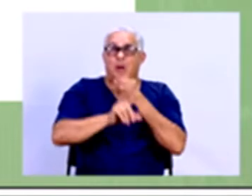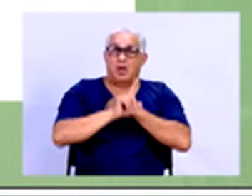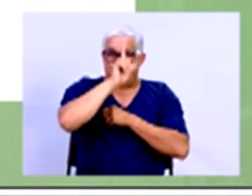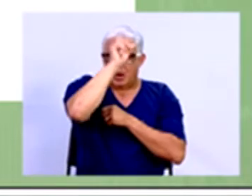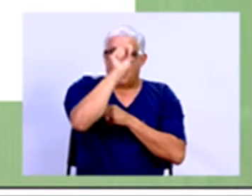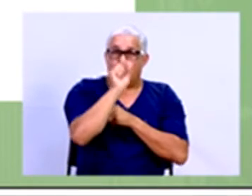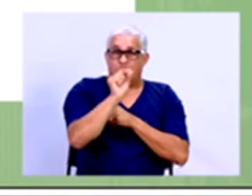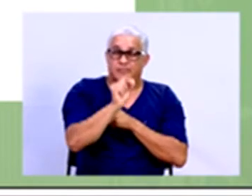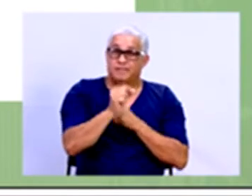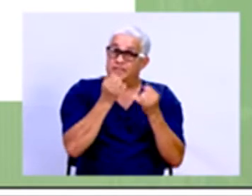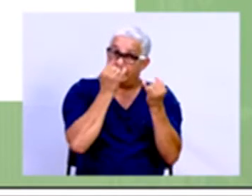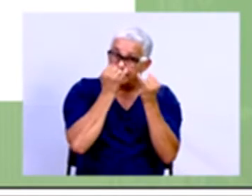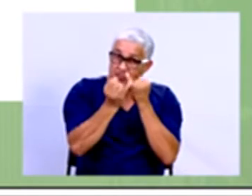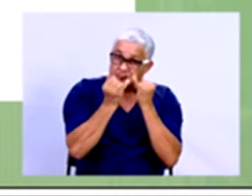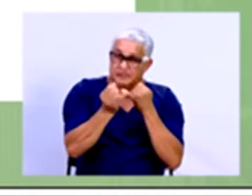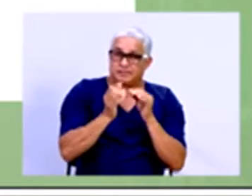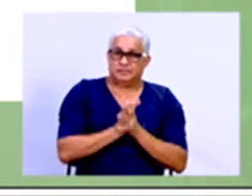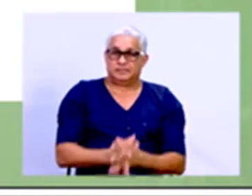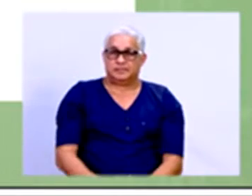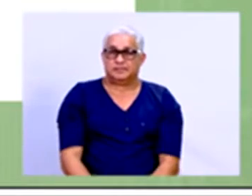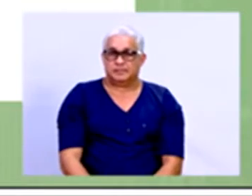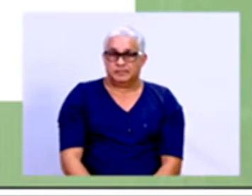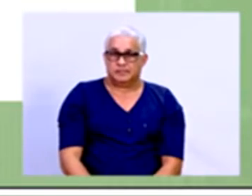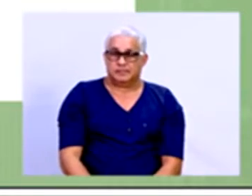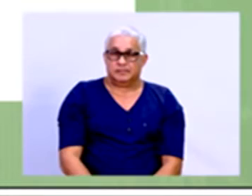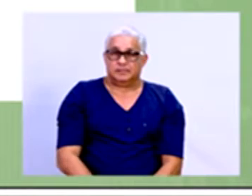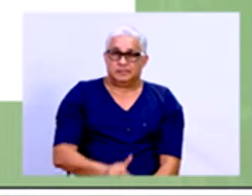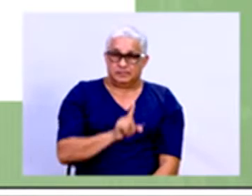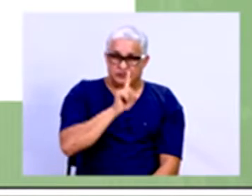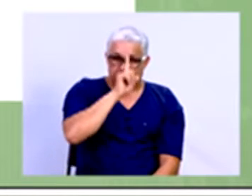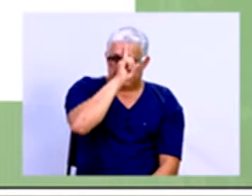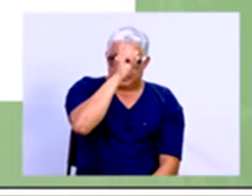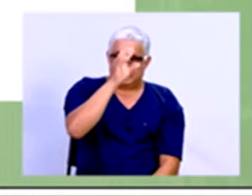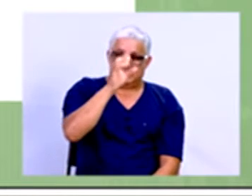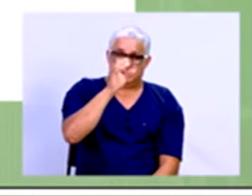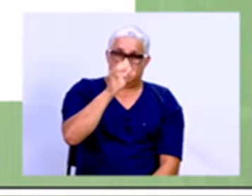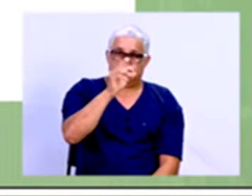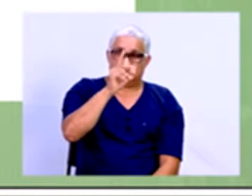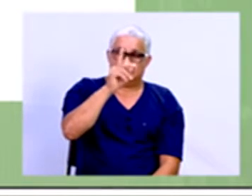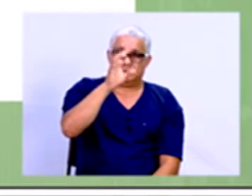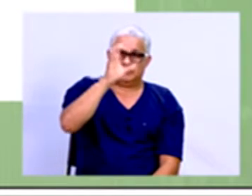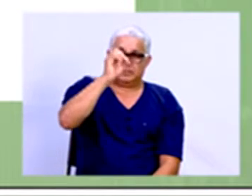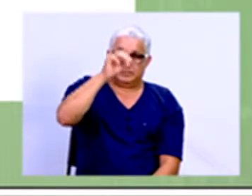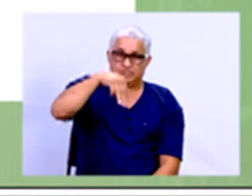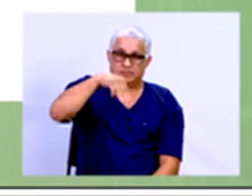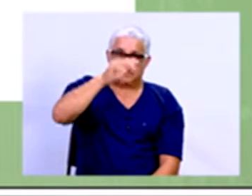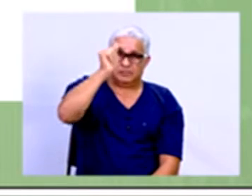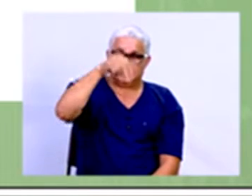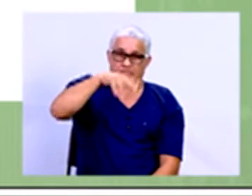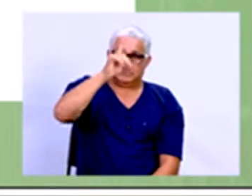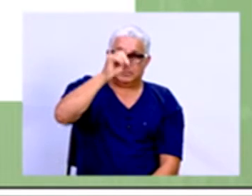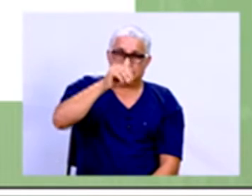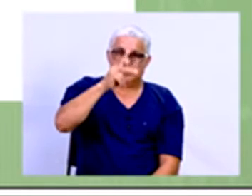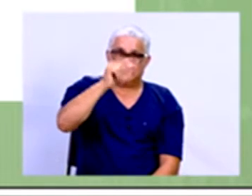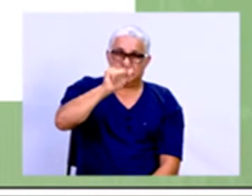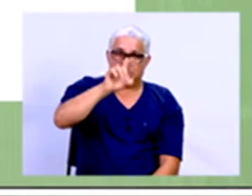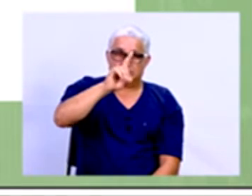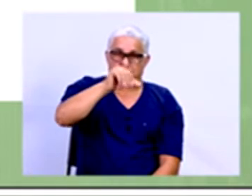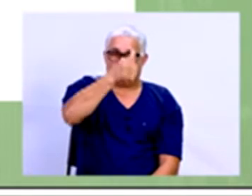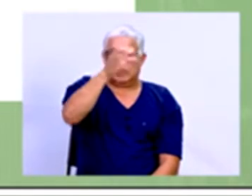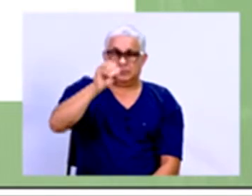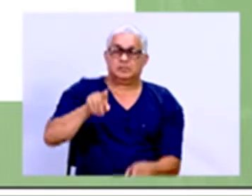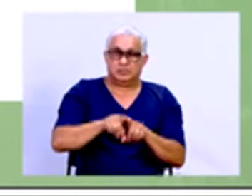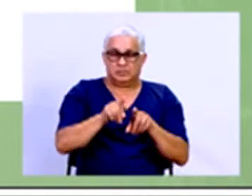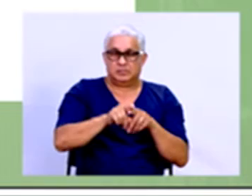bem parecida. Nós criamos nosso comando padrão, né, SQL ANSI, fazemos a conexão com o banco